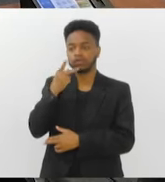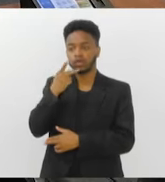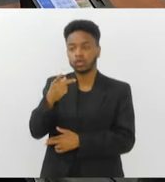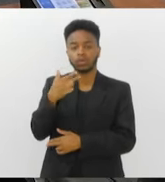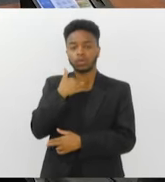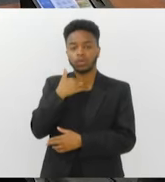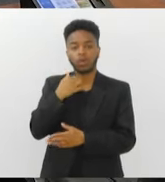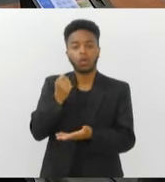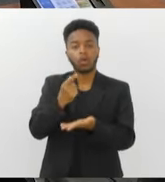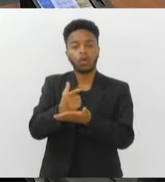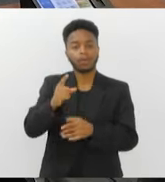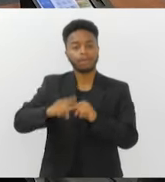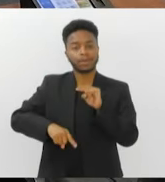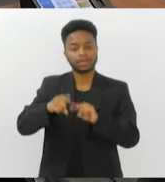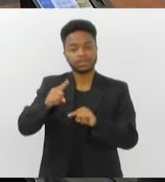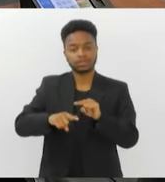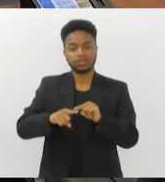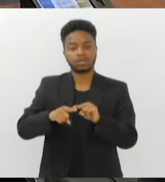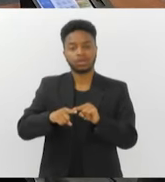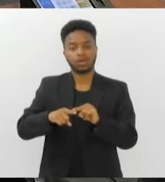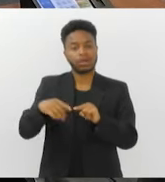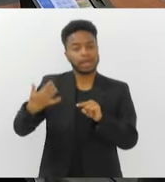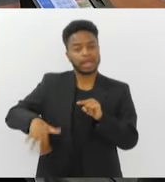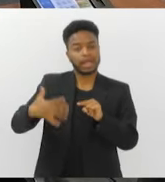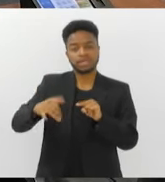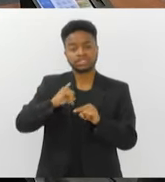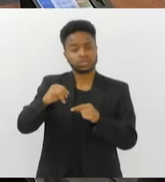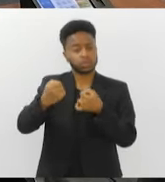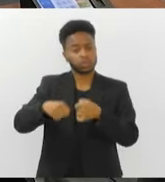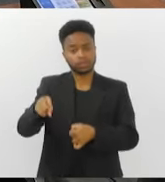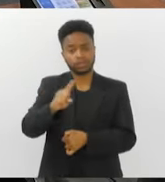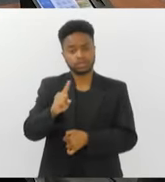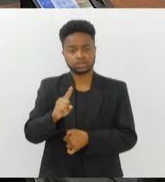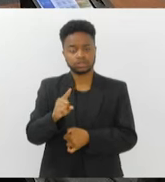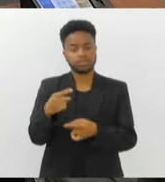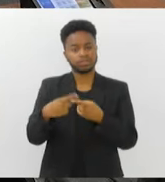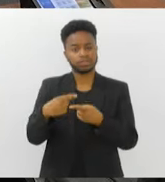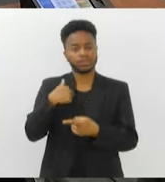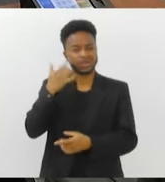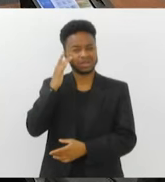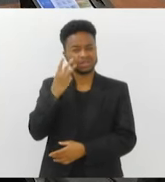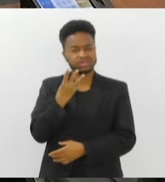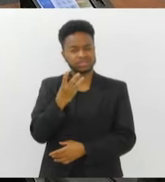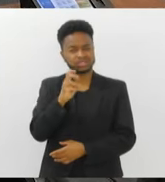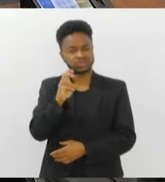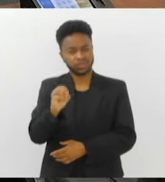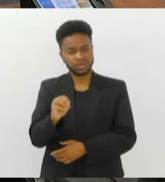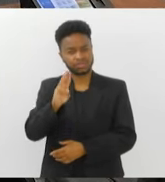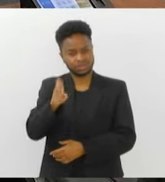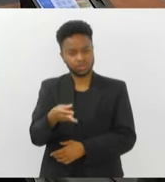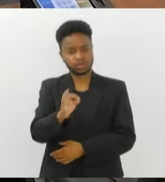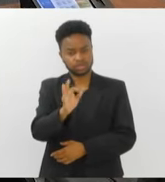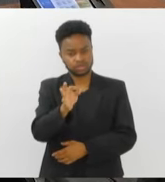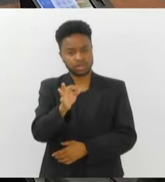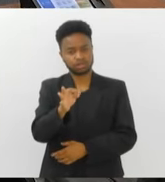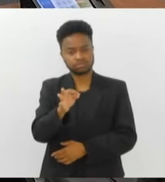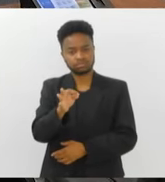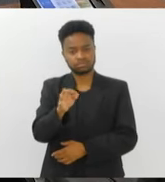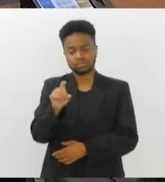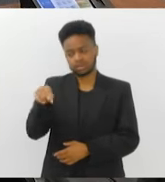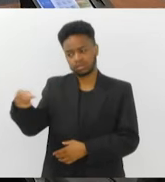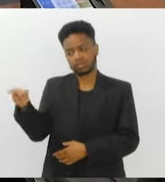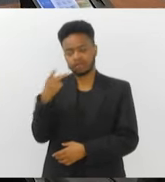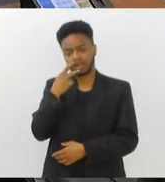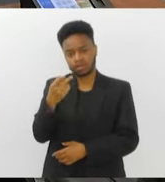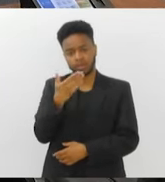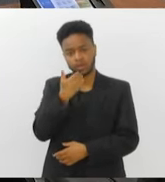material de bilionário que não seria necessário, se não me engano, 350 milhões, depois o Serafini precisa, mas uma